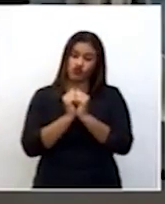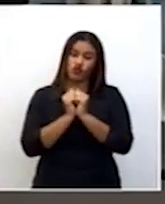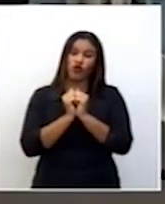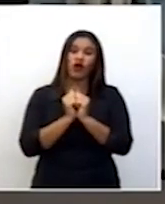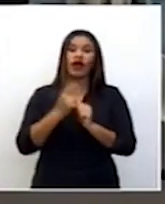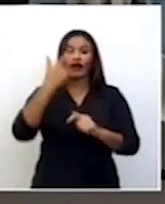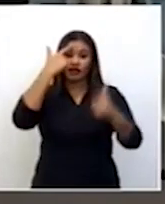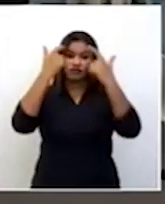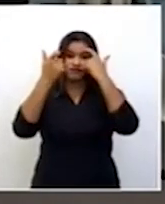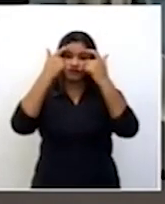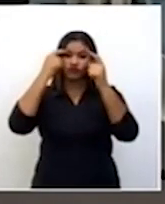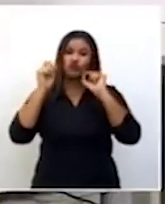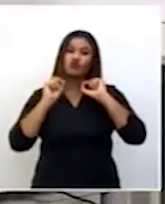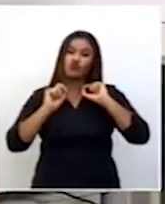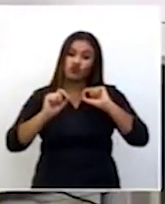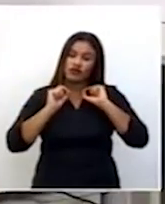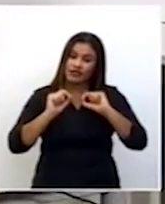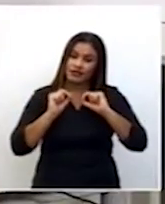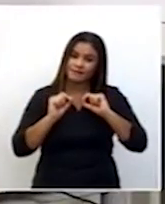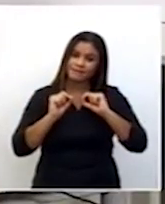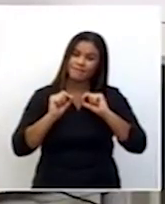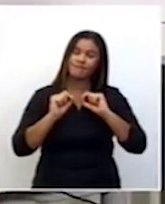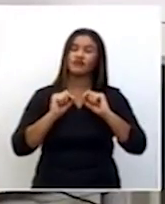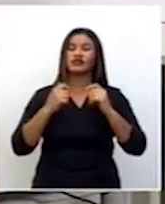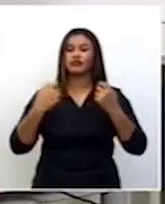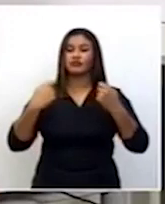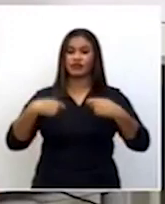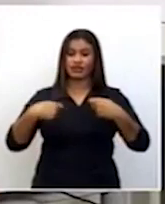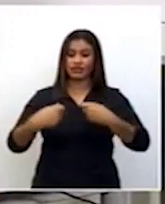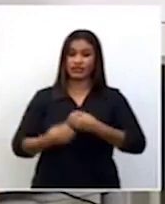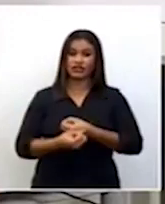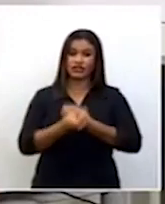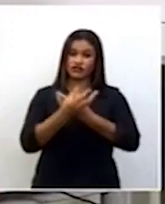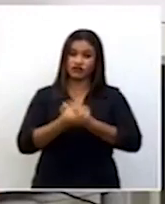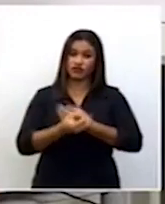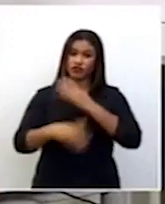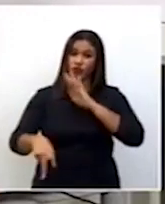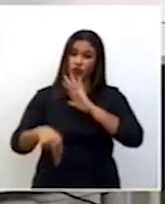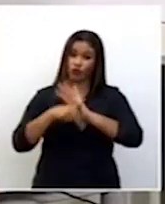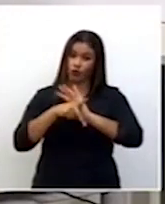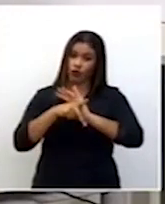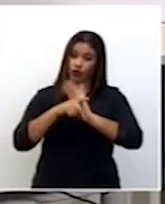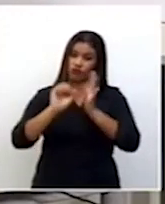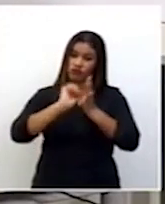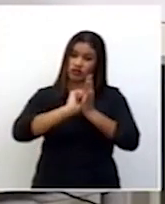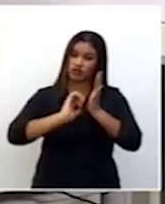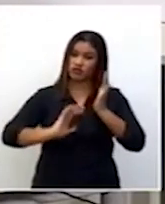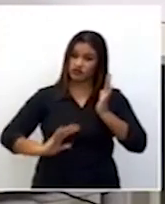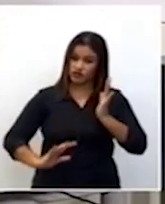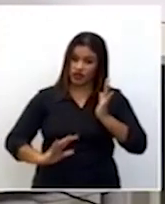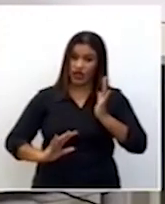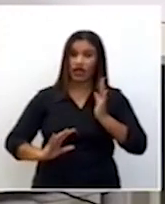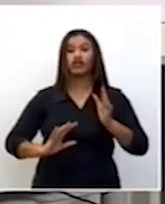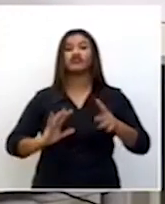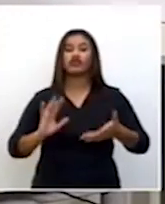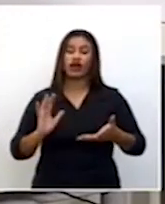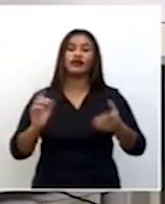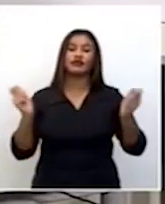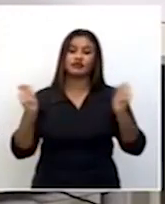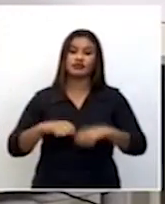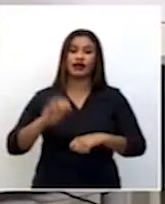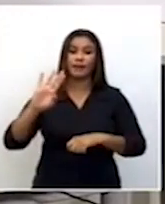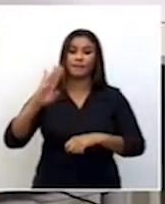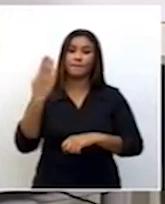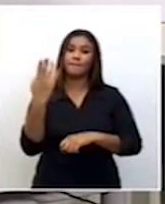exercício. O que vocês têm que pegar de informação do exercício para poder resolver a soma de uma PG